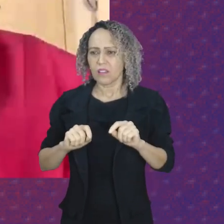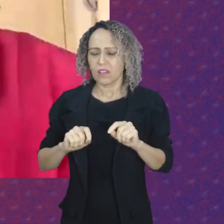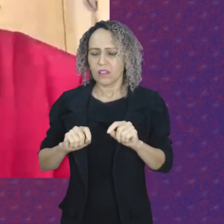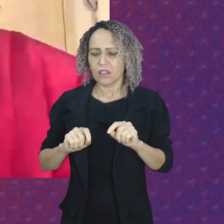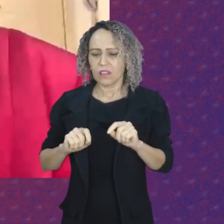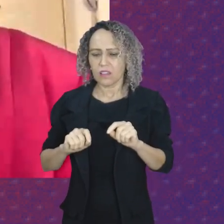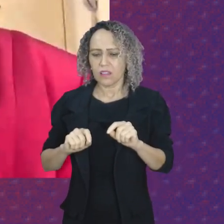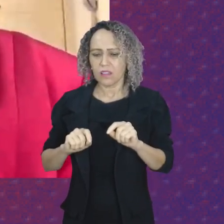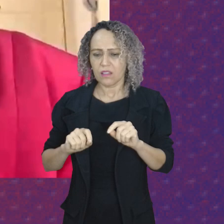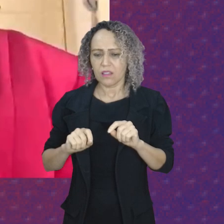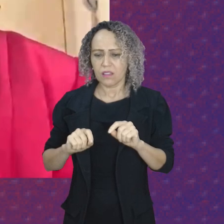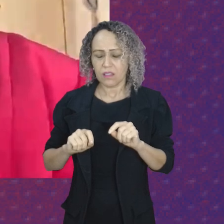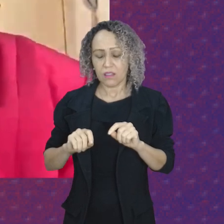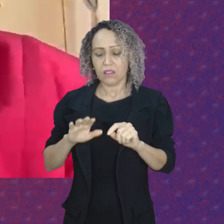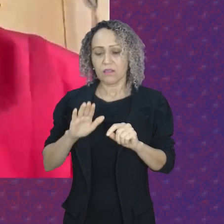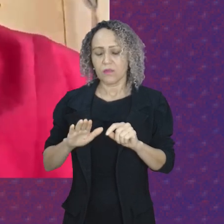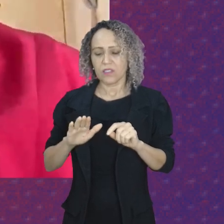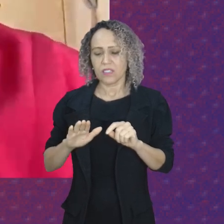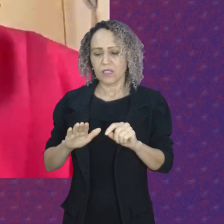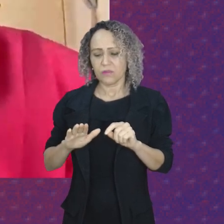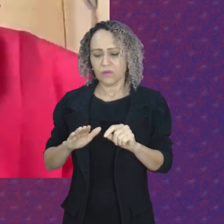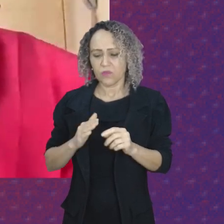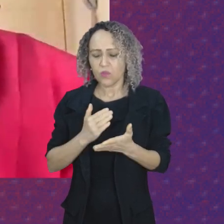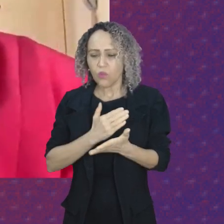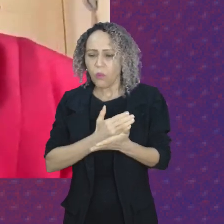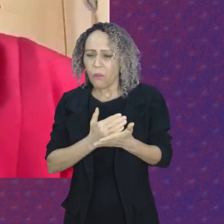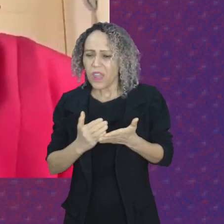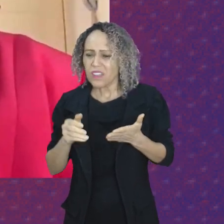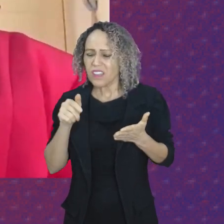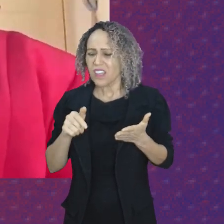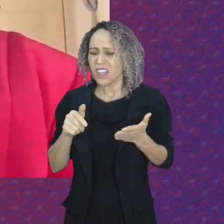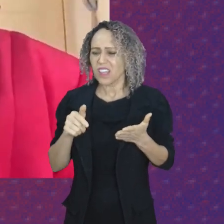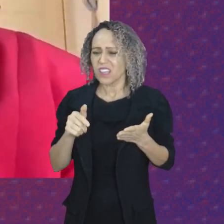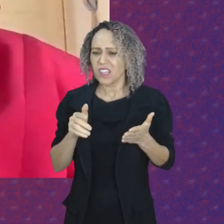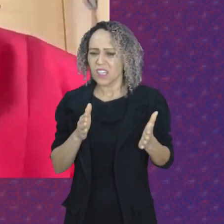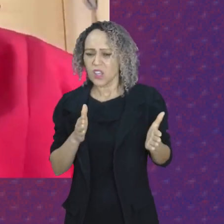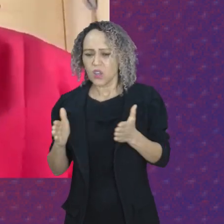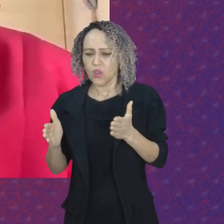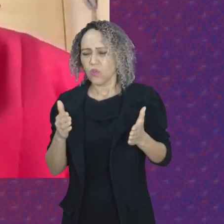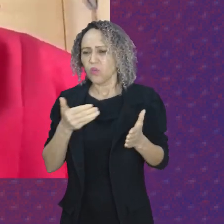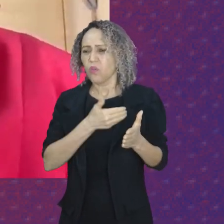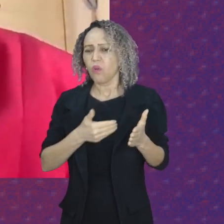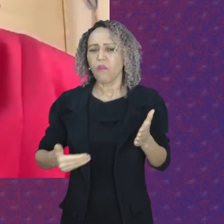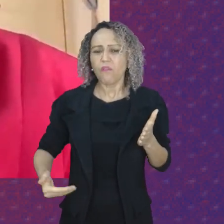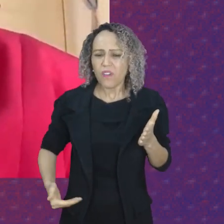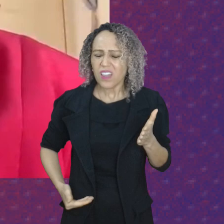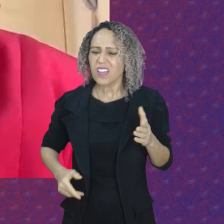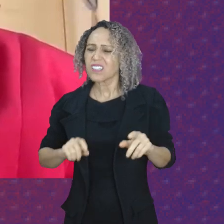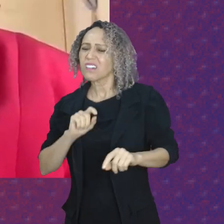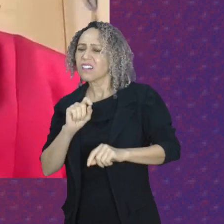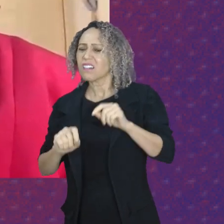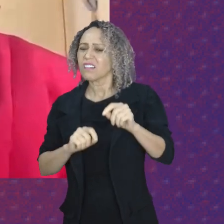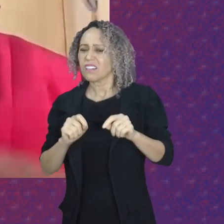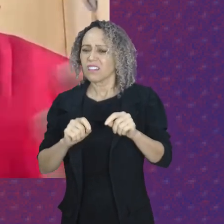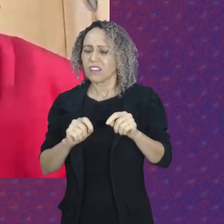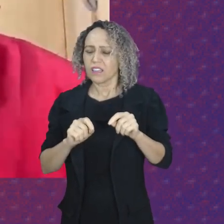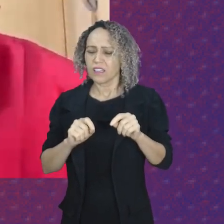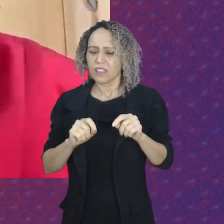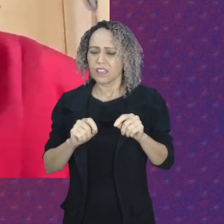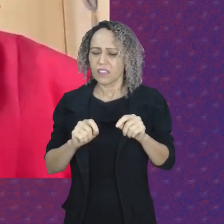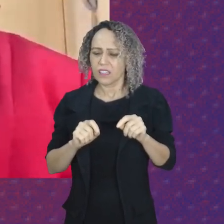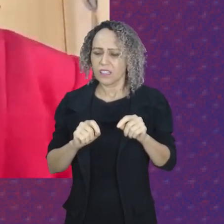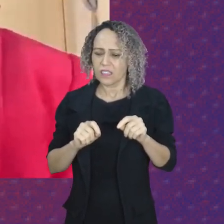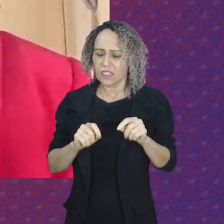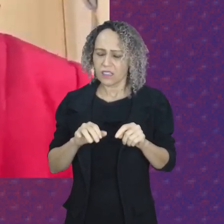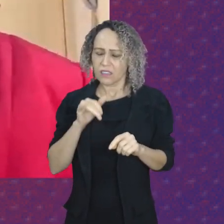no início do atual desgoverno, que ficou totalmente descaracterizado, né,